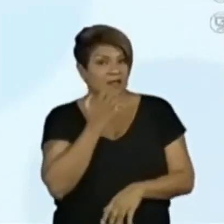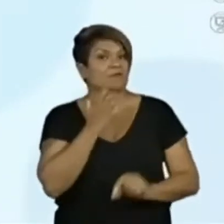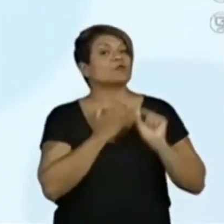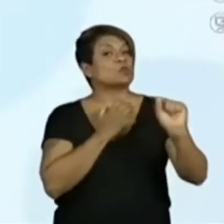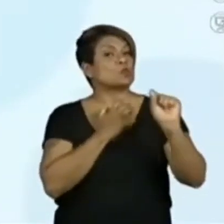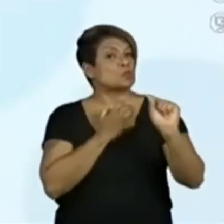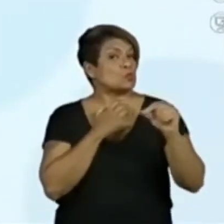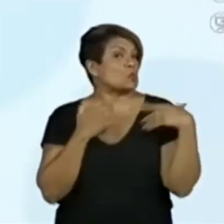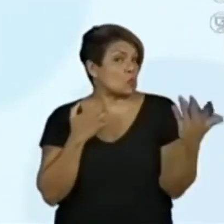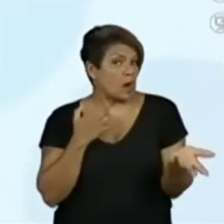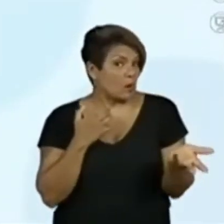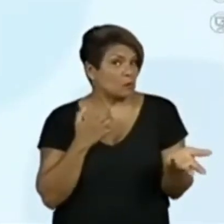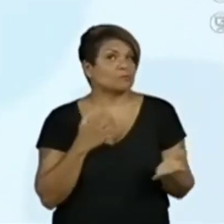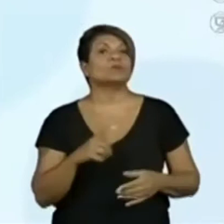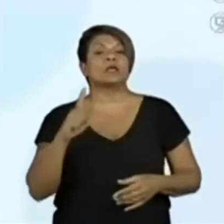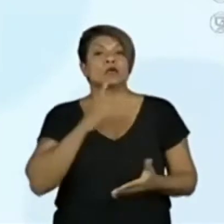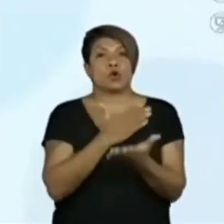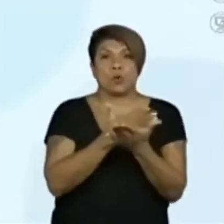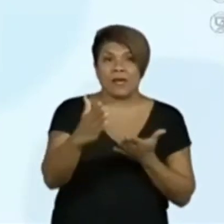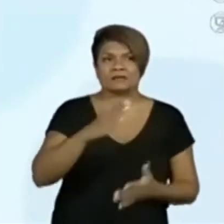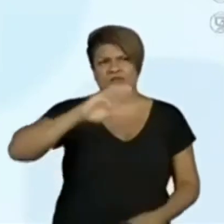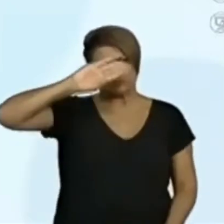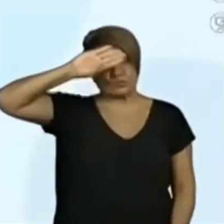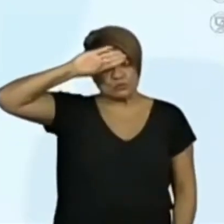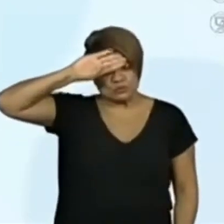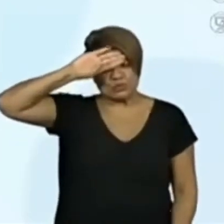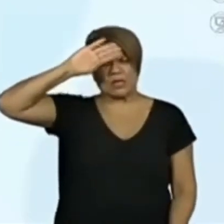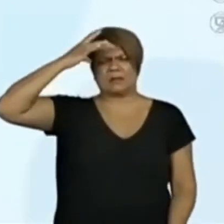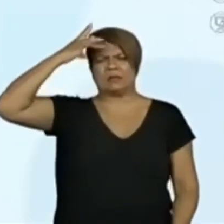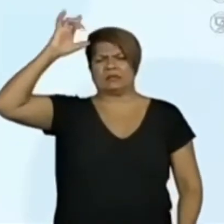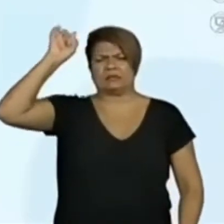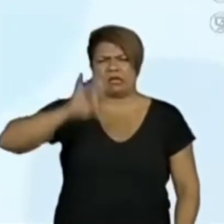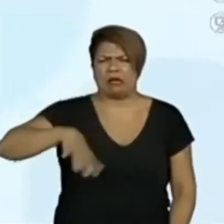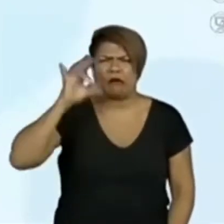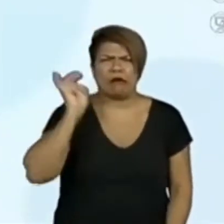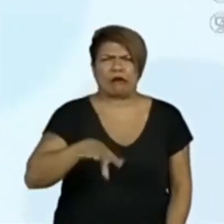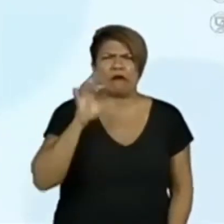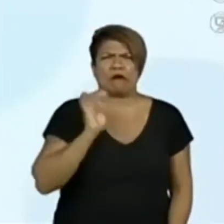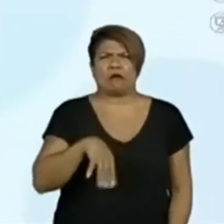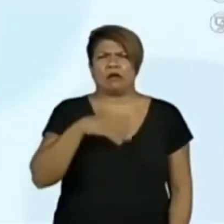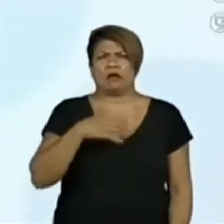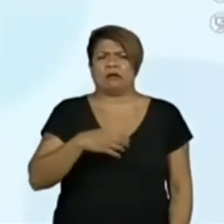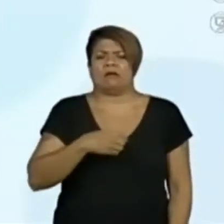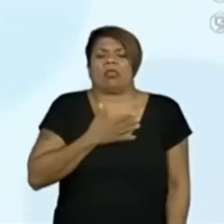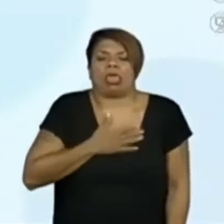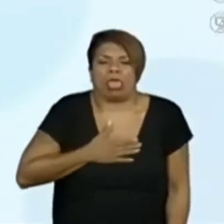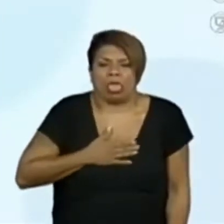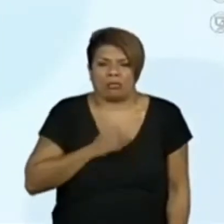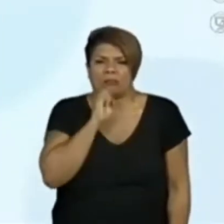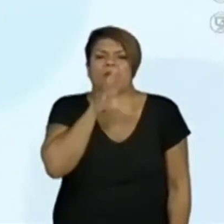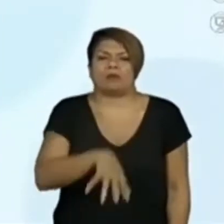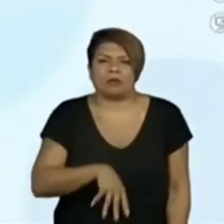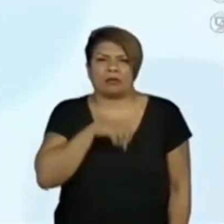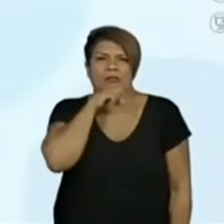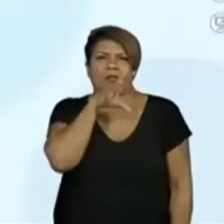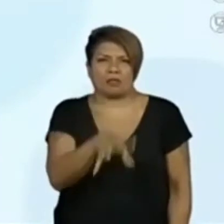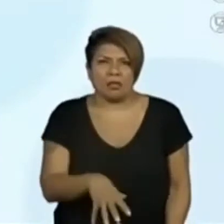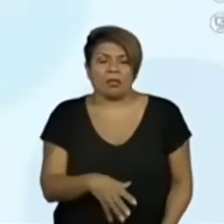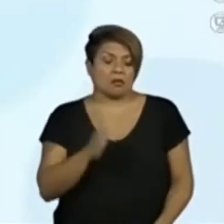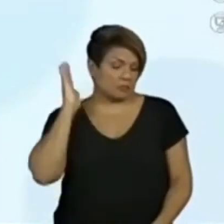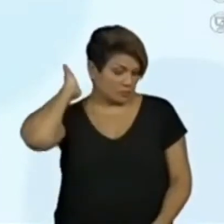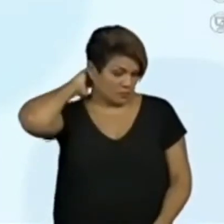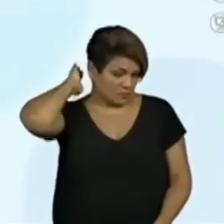que tem início súbito com febre, dor de cabeça intensa, náusea, vômito e rigidez